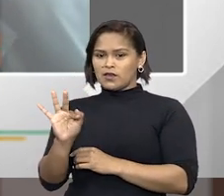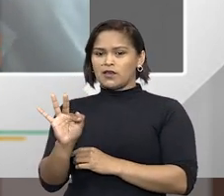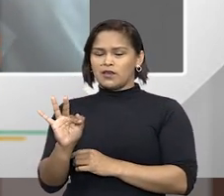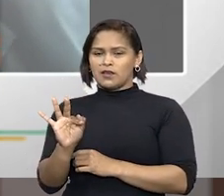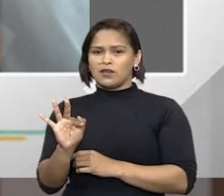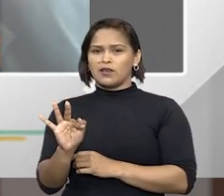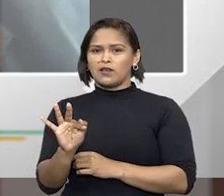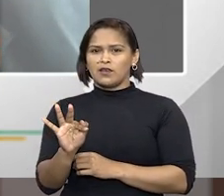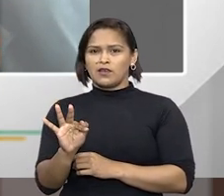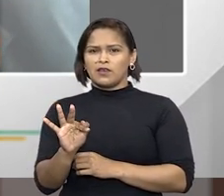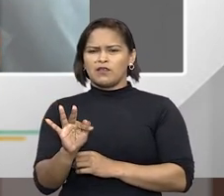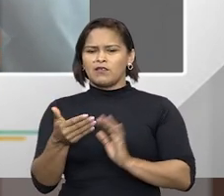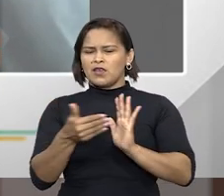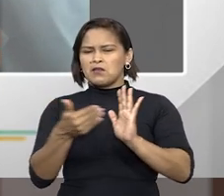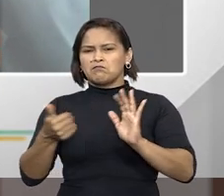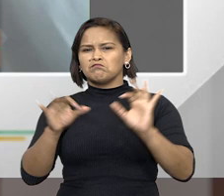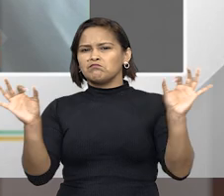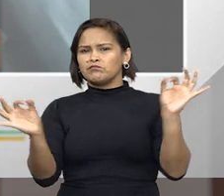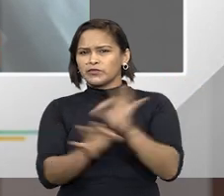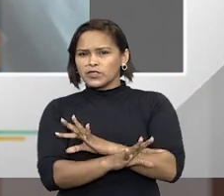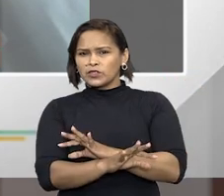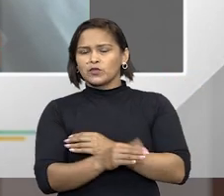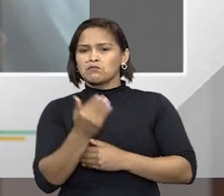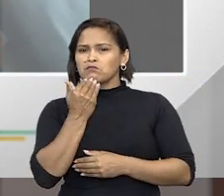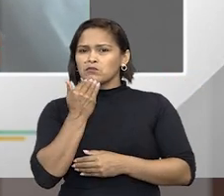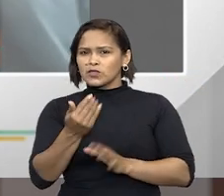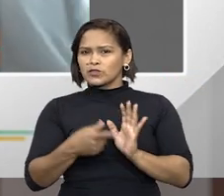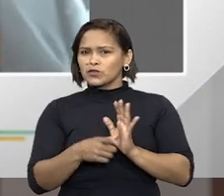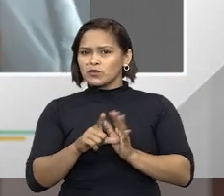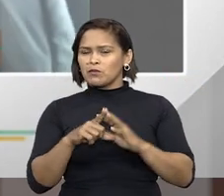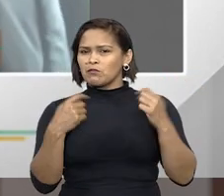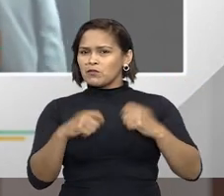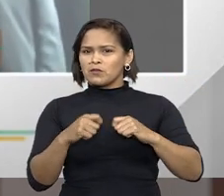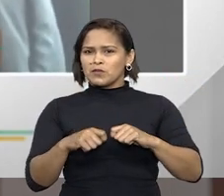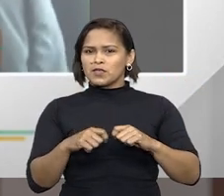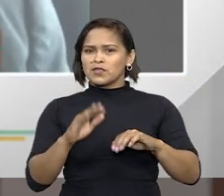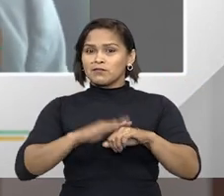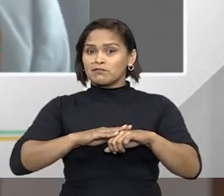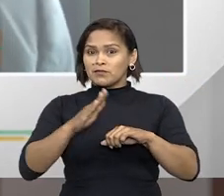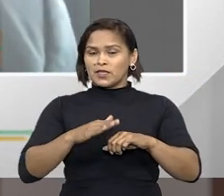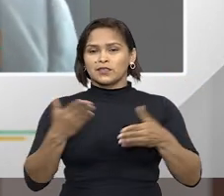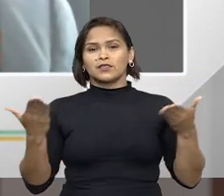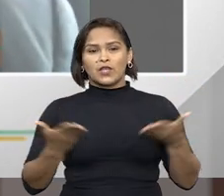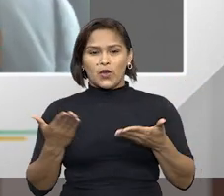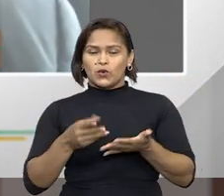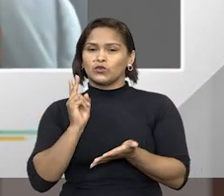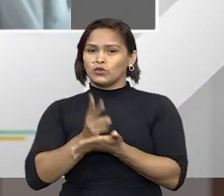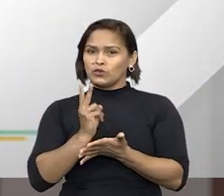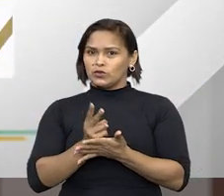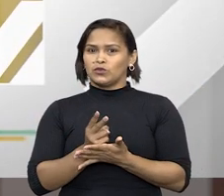abolindo essa exigência. E é o que ocorre até hoje.